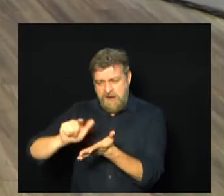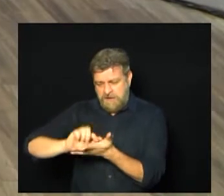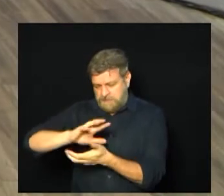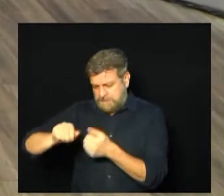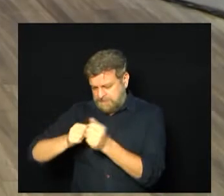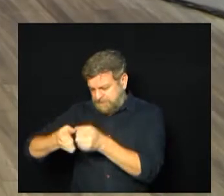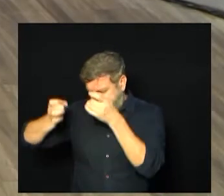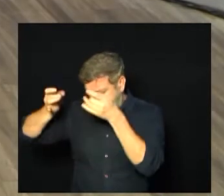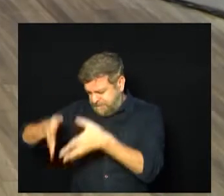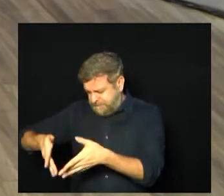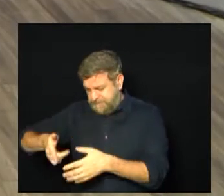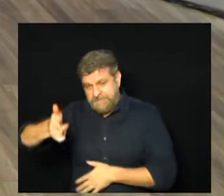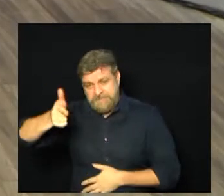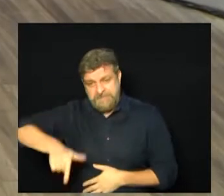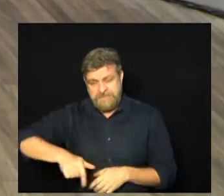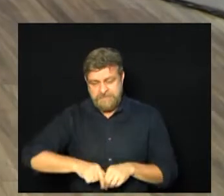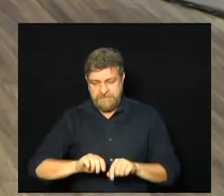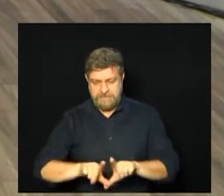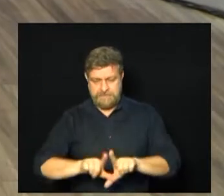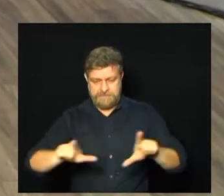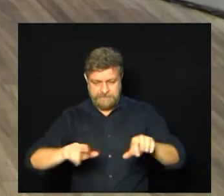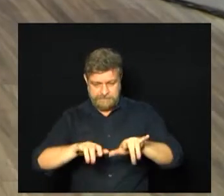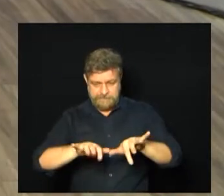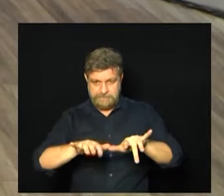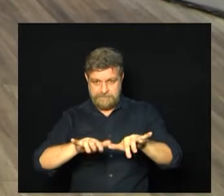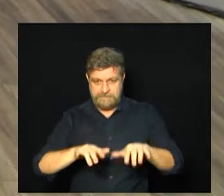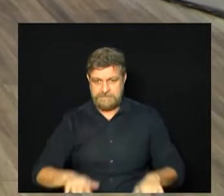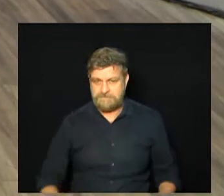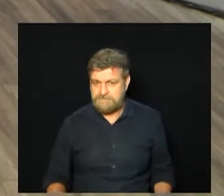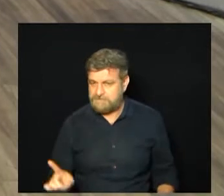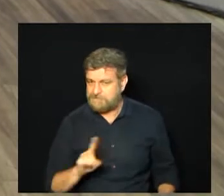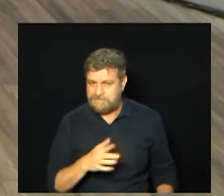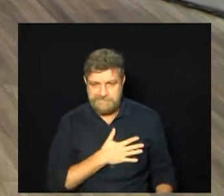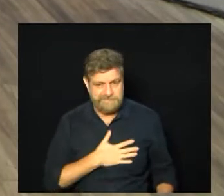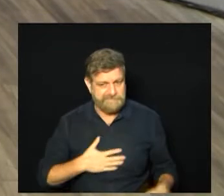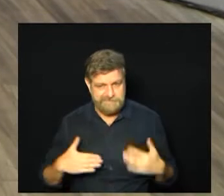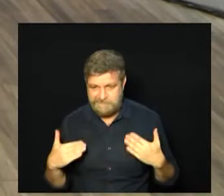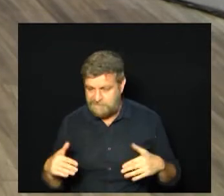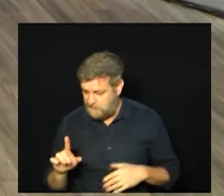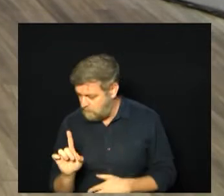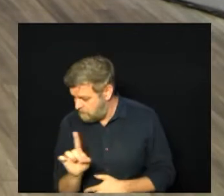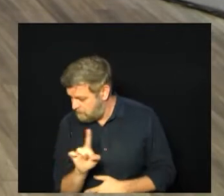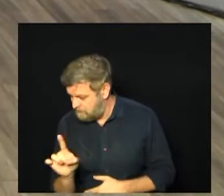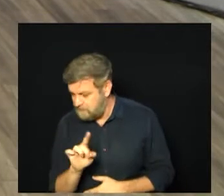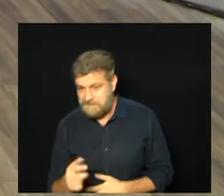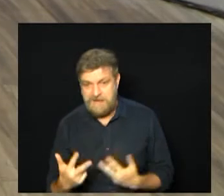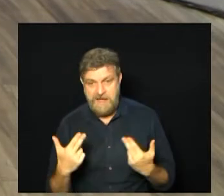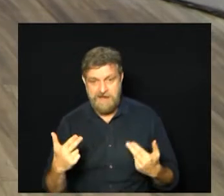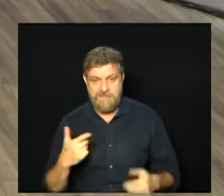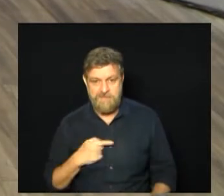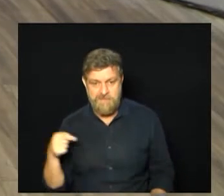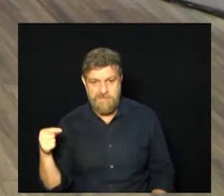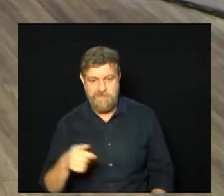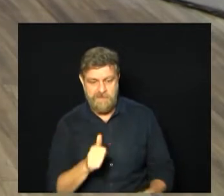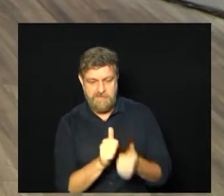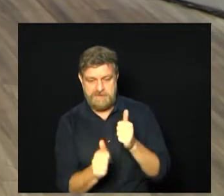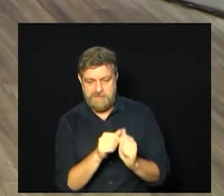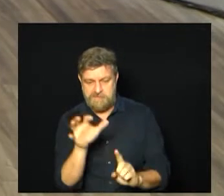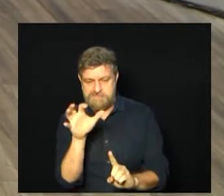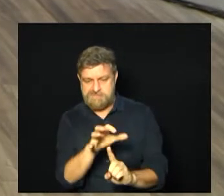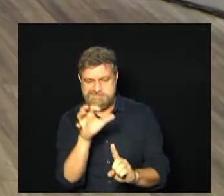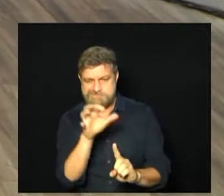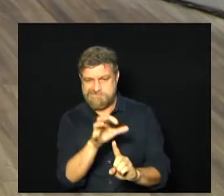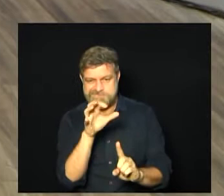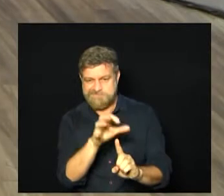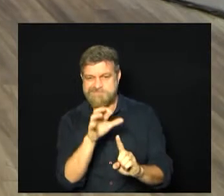amassar, escrever de novo, liga o computador, começa a digitar. Tranquilo nada, rapaz. Tranquilo igual a defesa de um time que está sofrendo pressão ali para